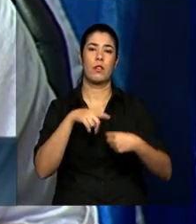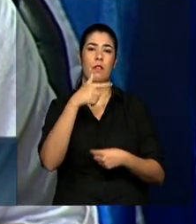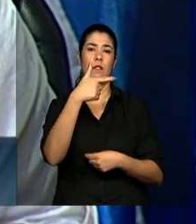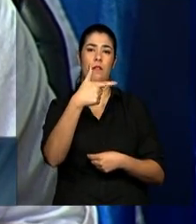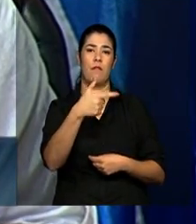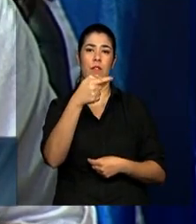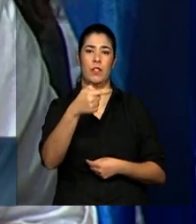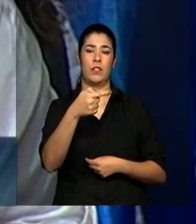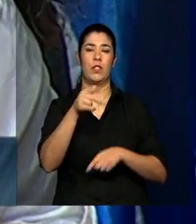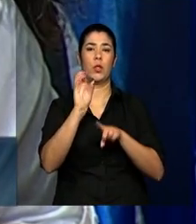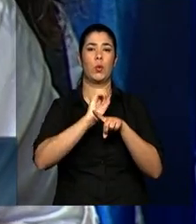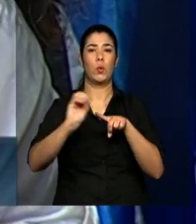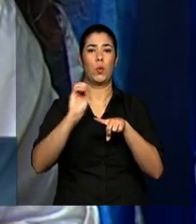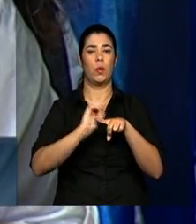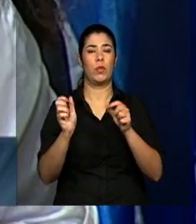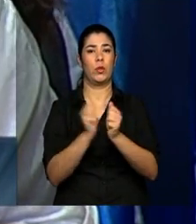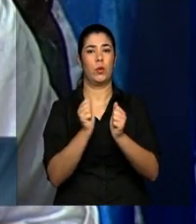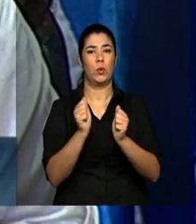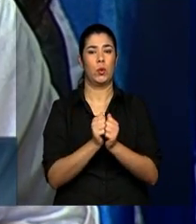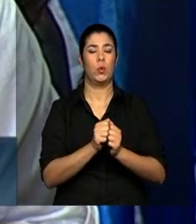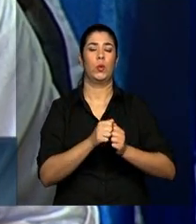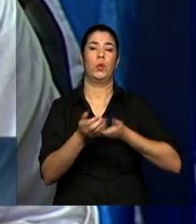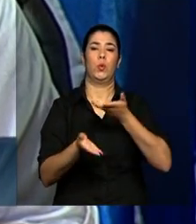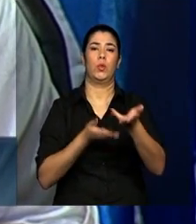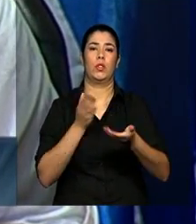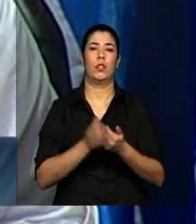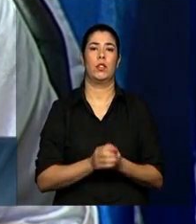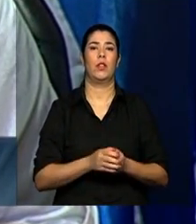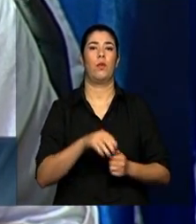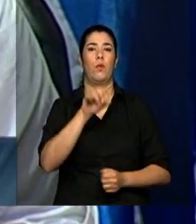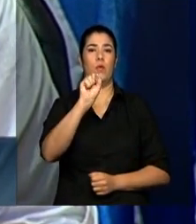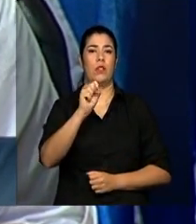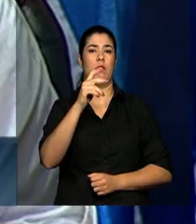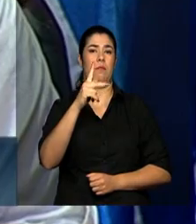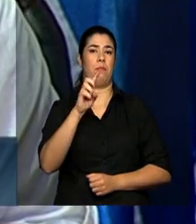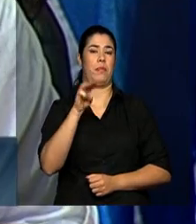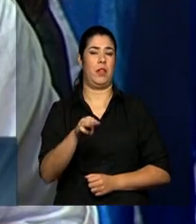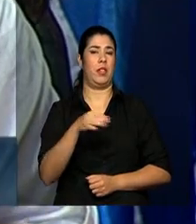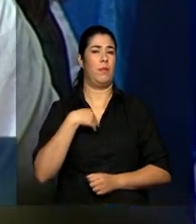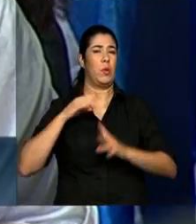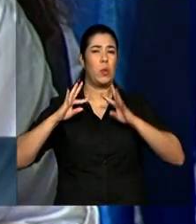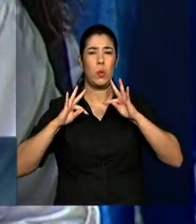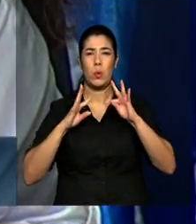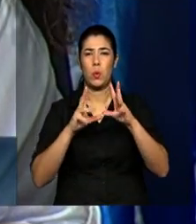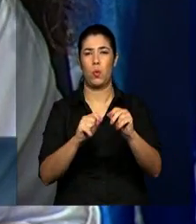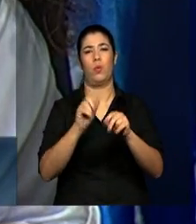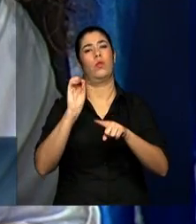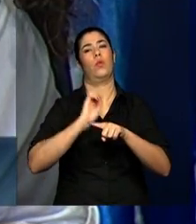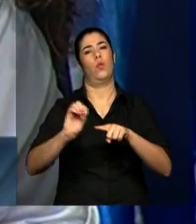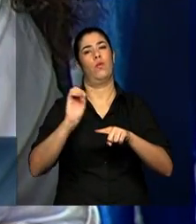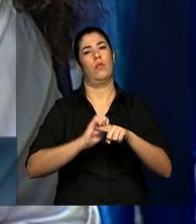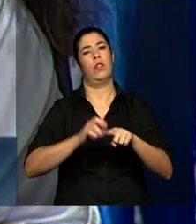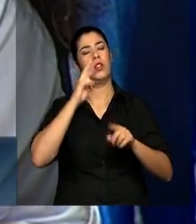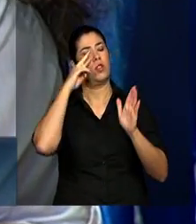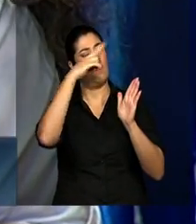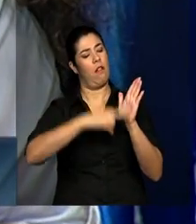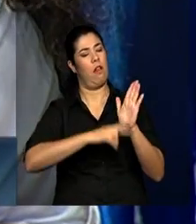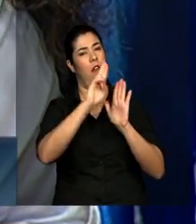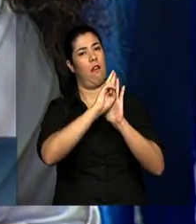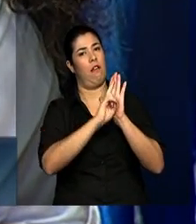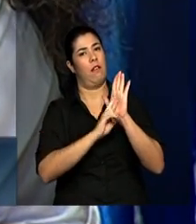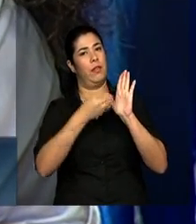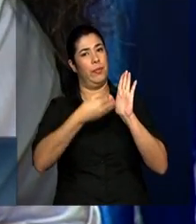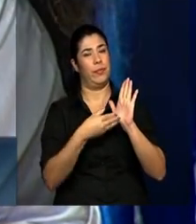os estados, numa parceria com a SPM, e a gente pôde ouvir em todas as oficinas, se nós olhamos para os relatórios, ministro, em todas